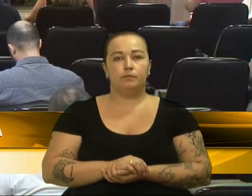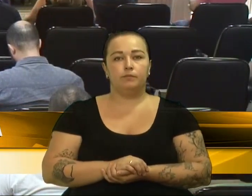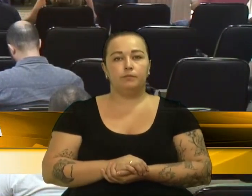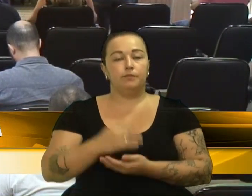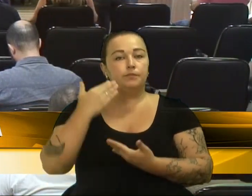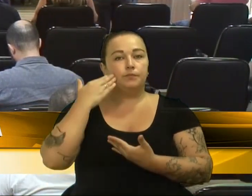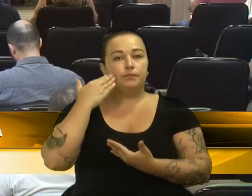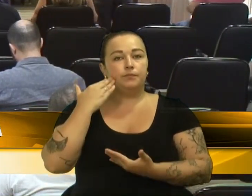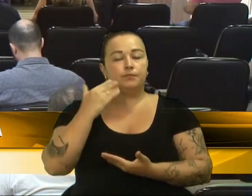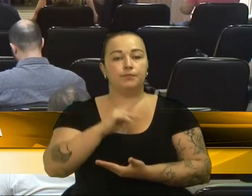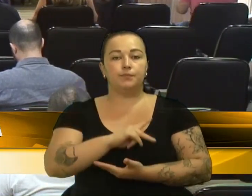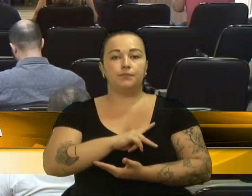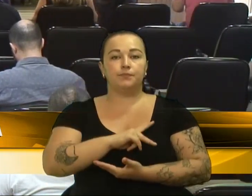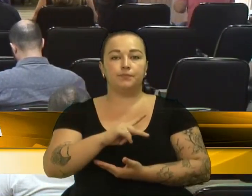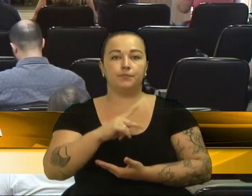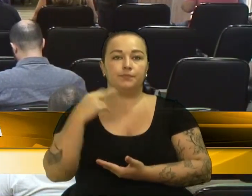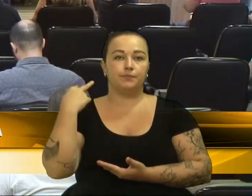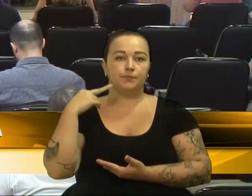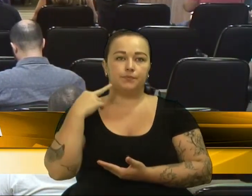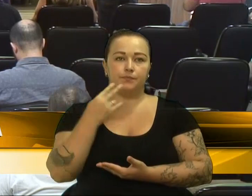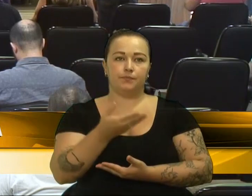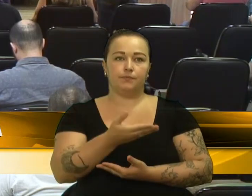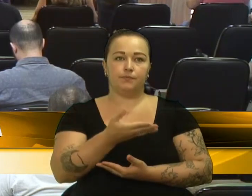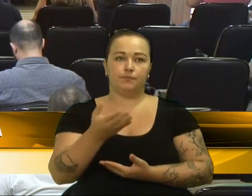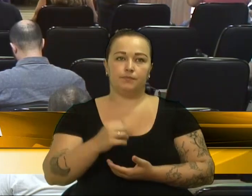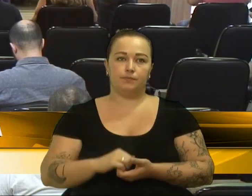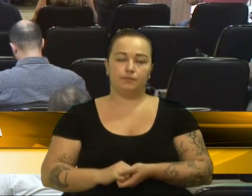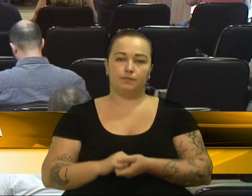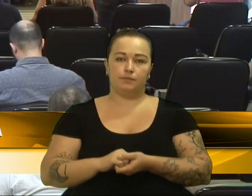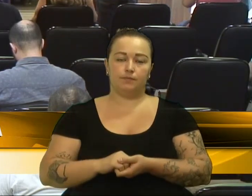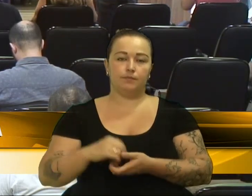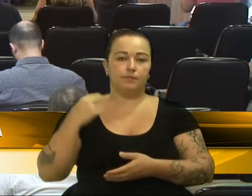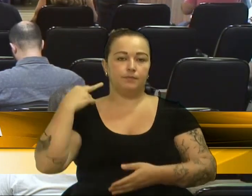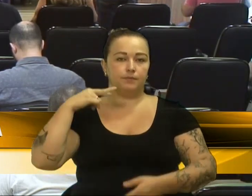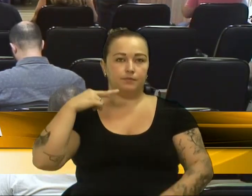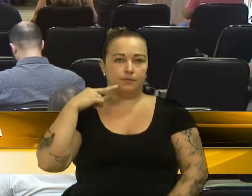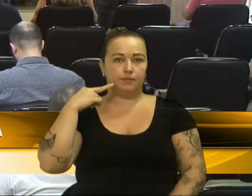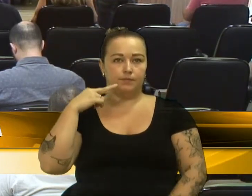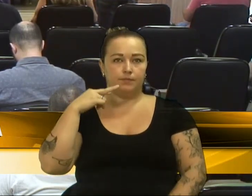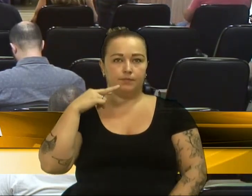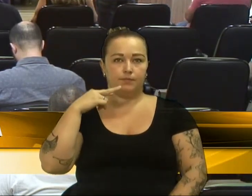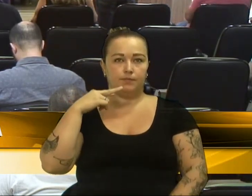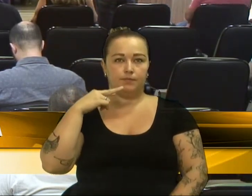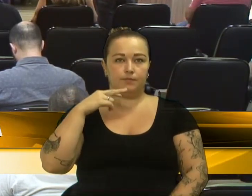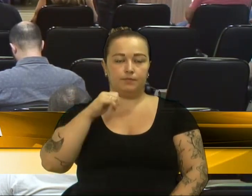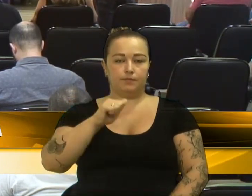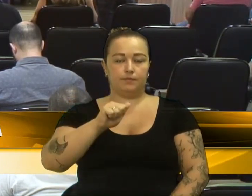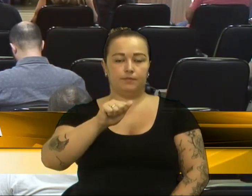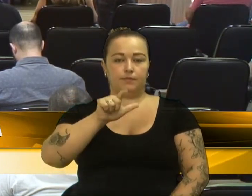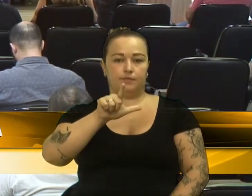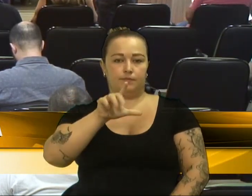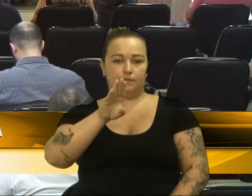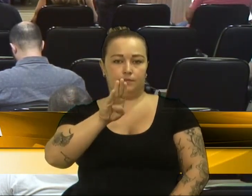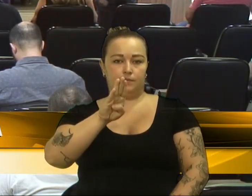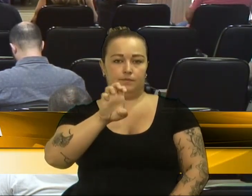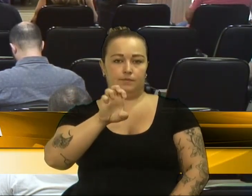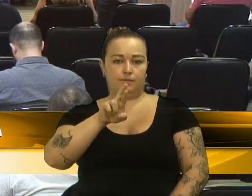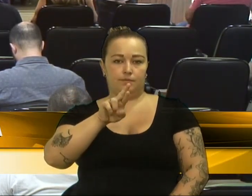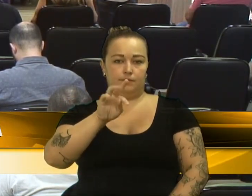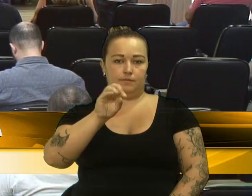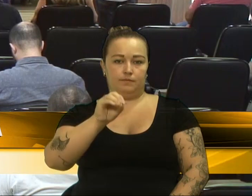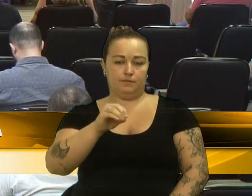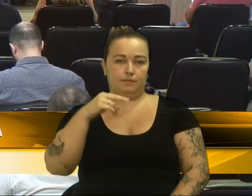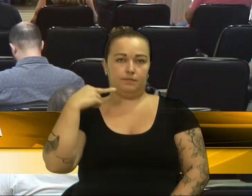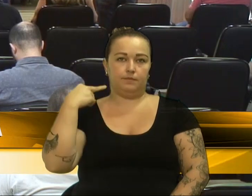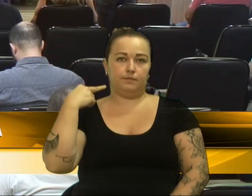Obrigado, senhor presidente, senhoras e senhores vereadores. Cumprimentar o vereador Alberto, presidente dessa casa, Ricardo Daniluz. Cumprimentar